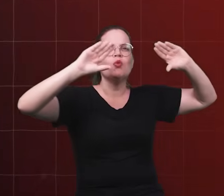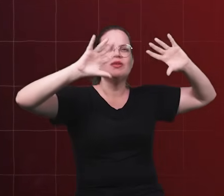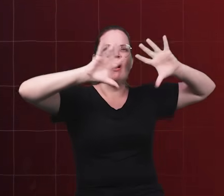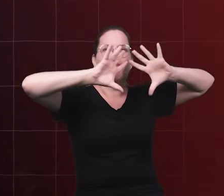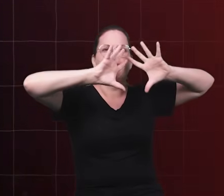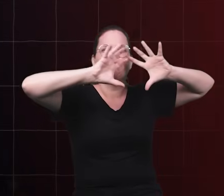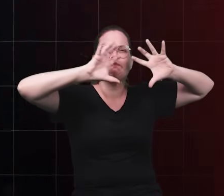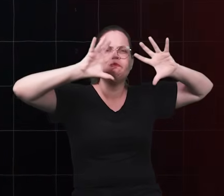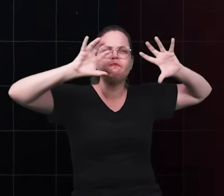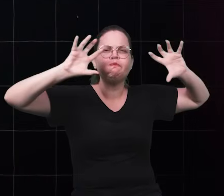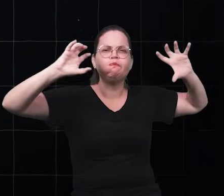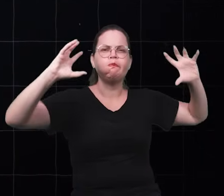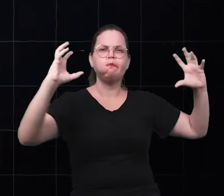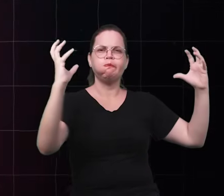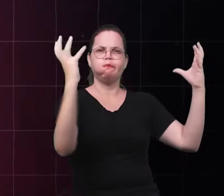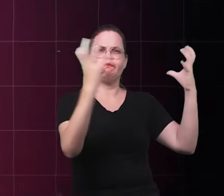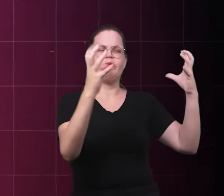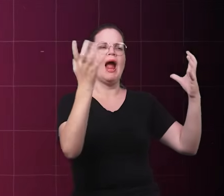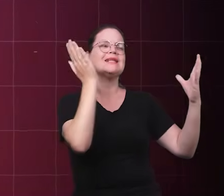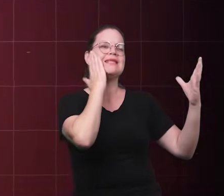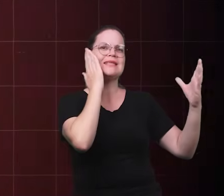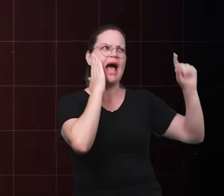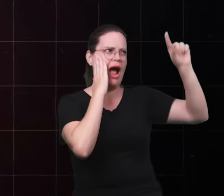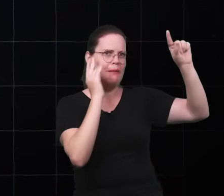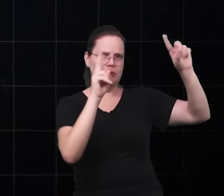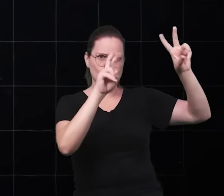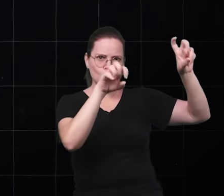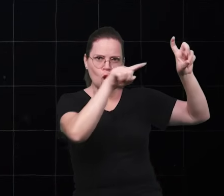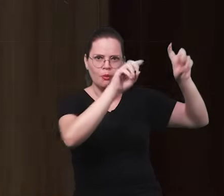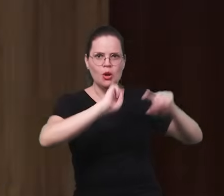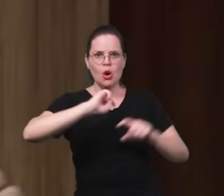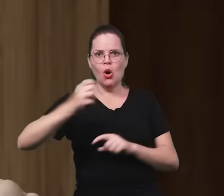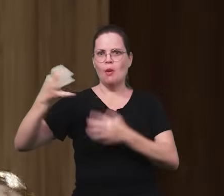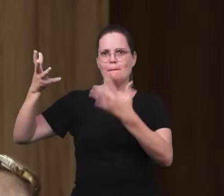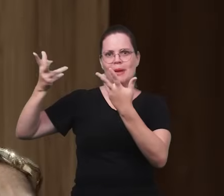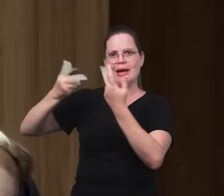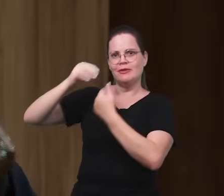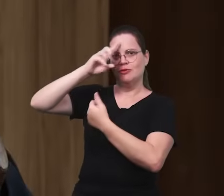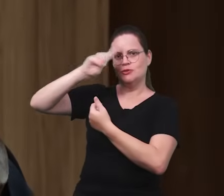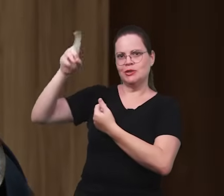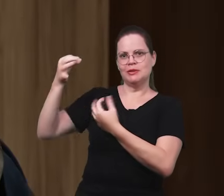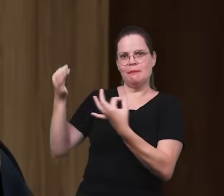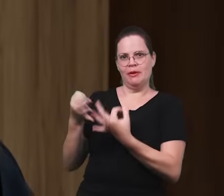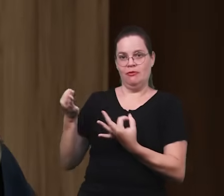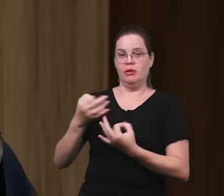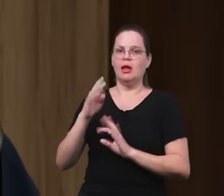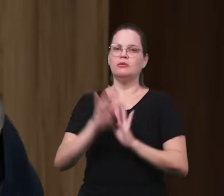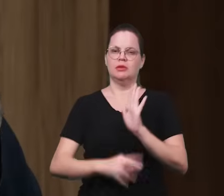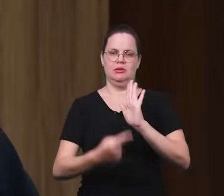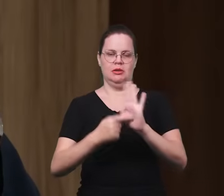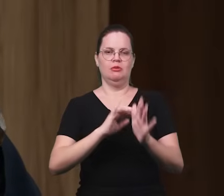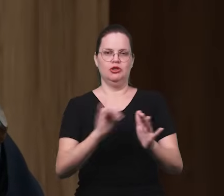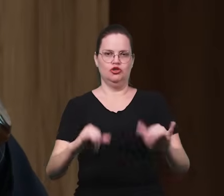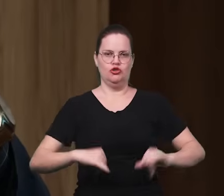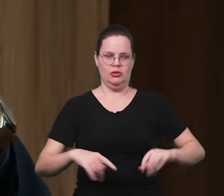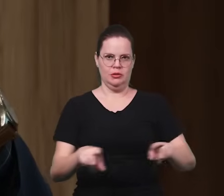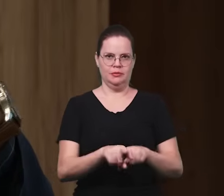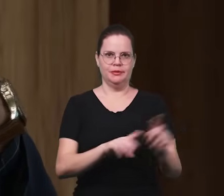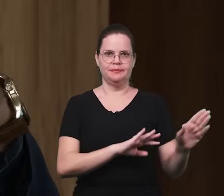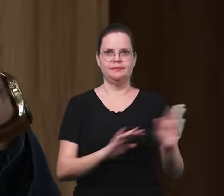das maravilhas daquele que é perfeito no conhecimento? Eu me impressionei quando eu li esse